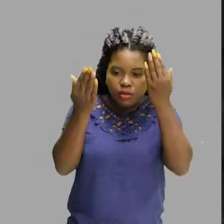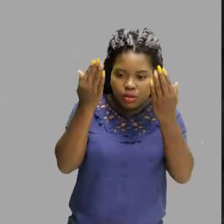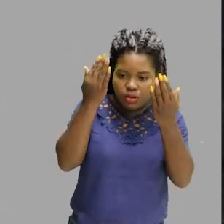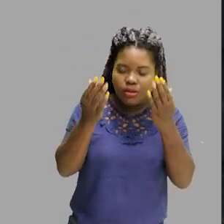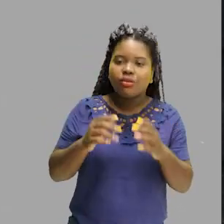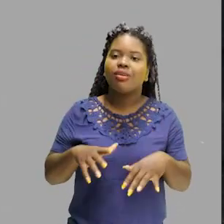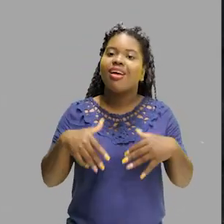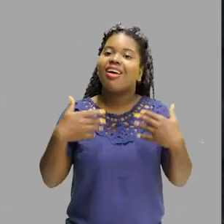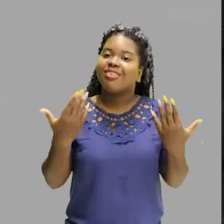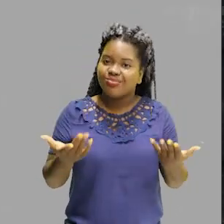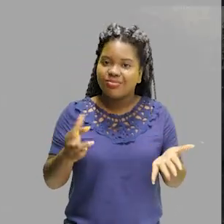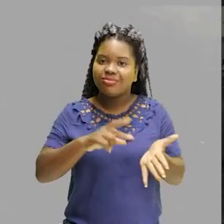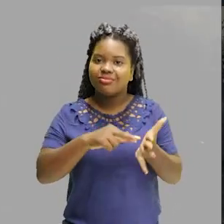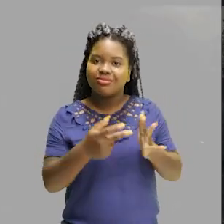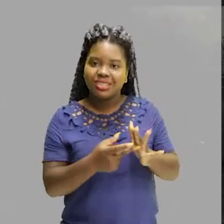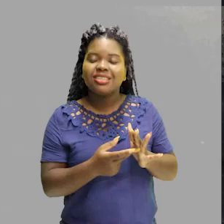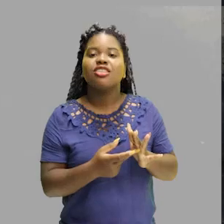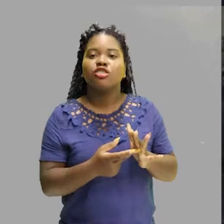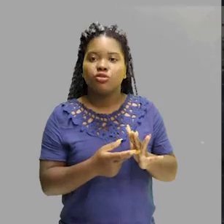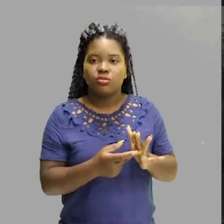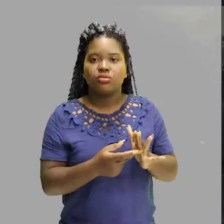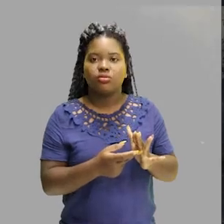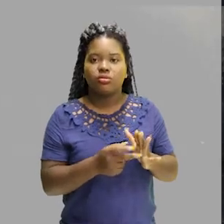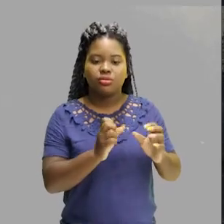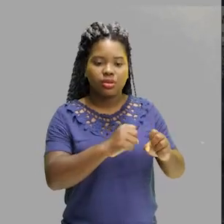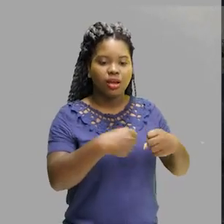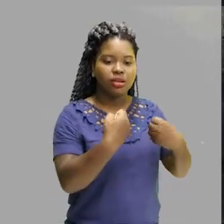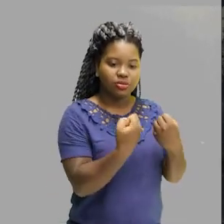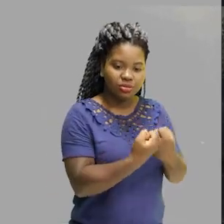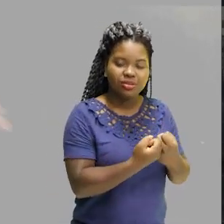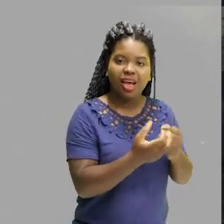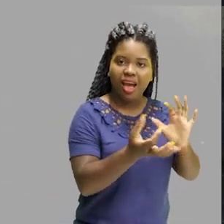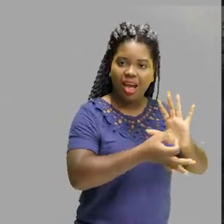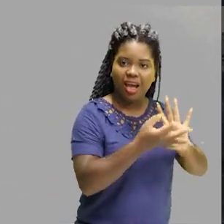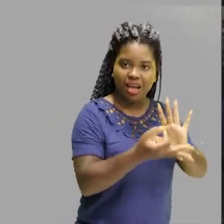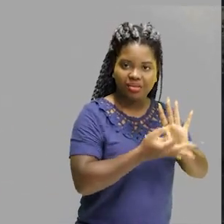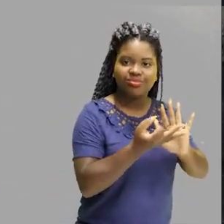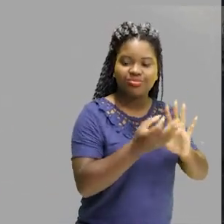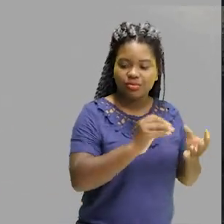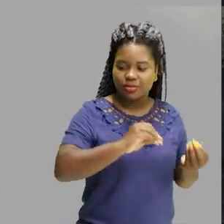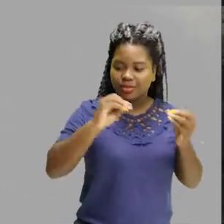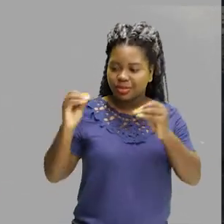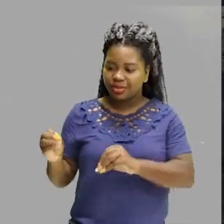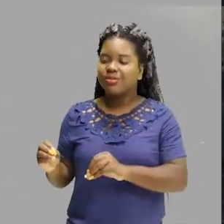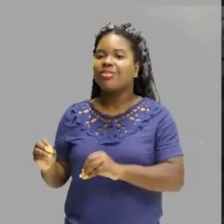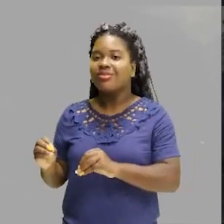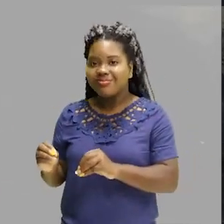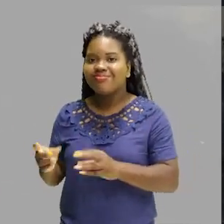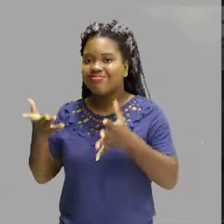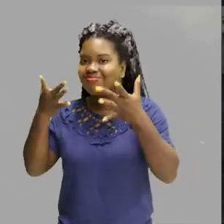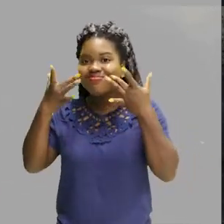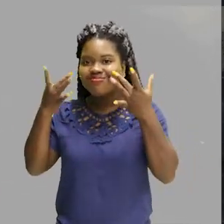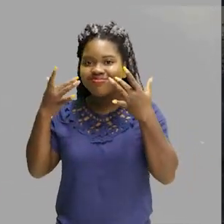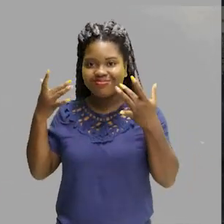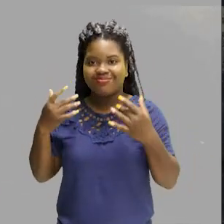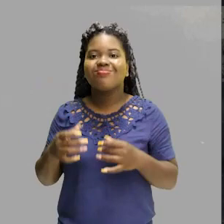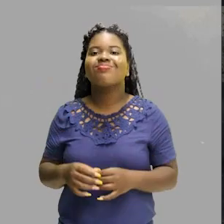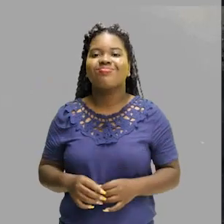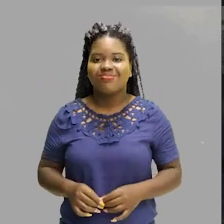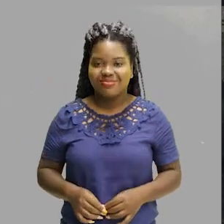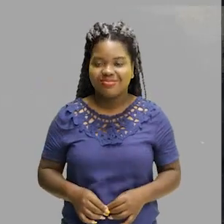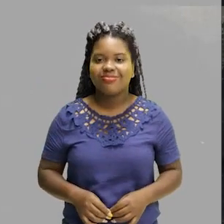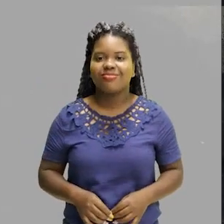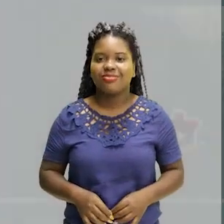aí, apresentado, né, esse reflexo mostrado na obra em questão, tá? No caso, o